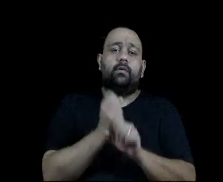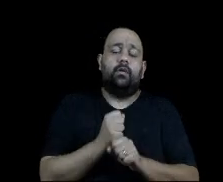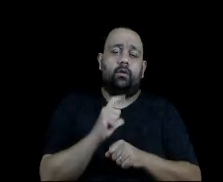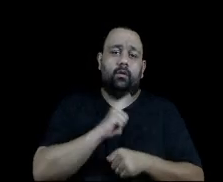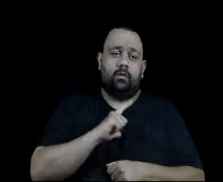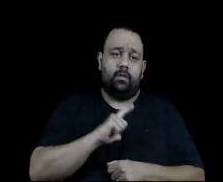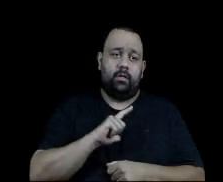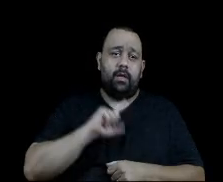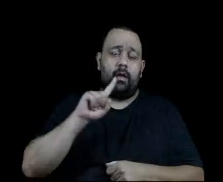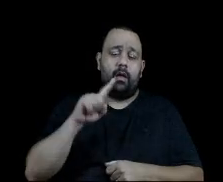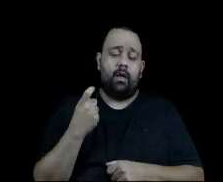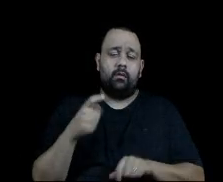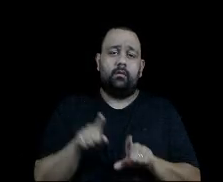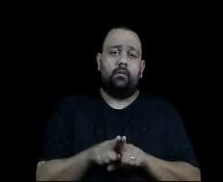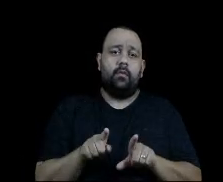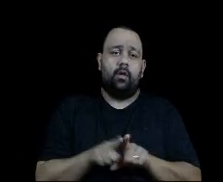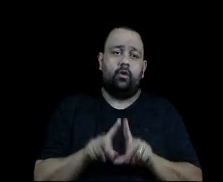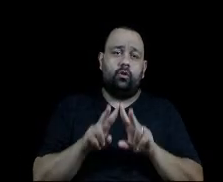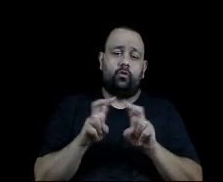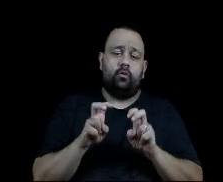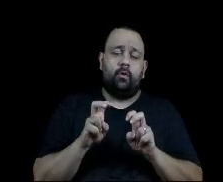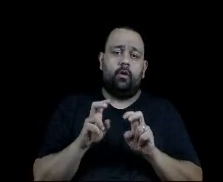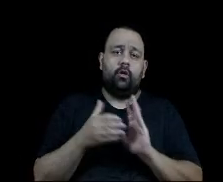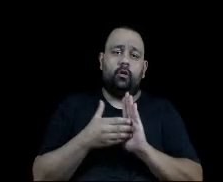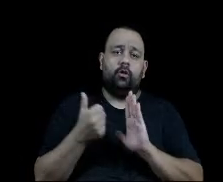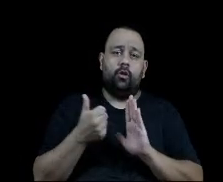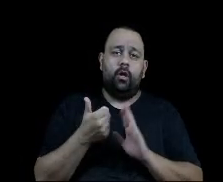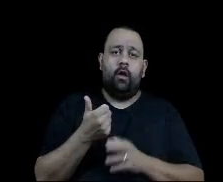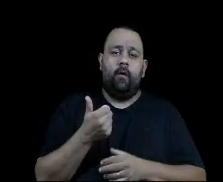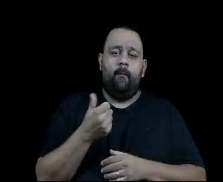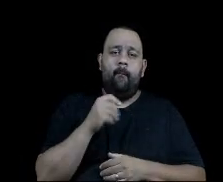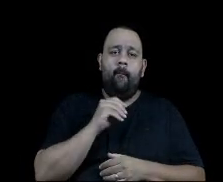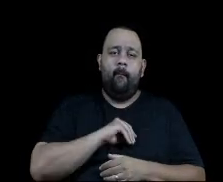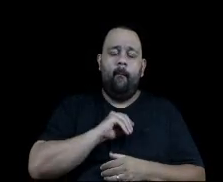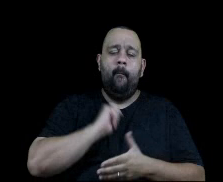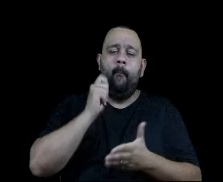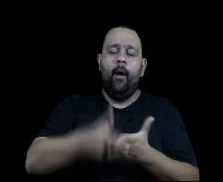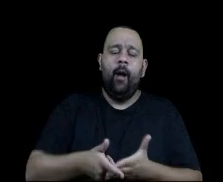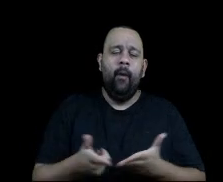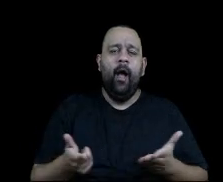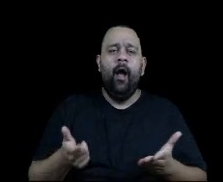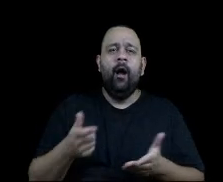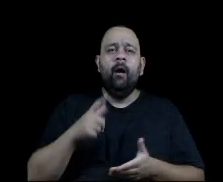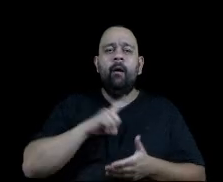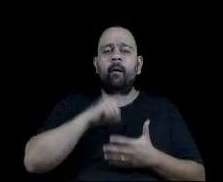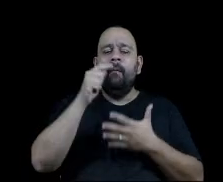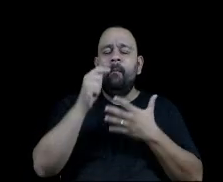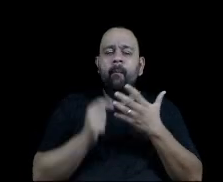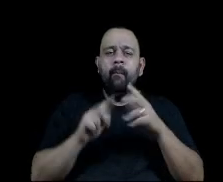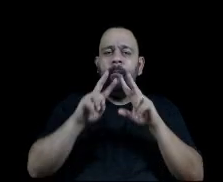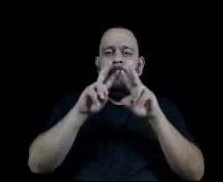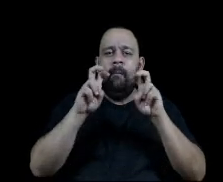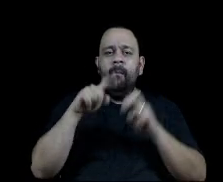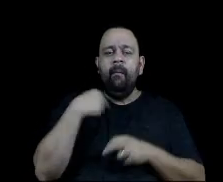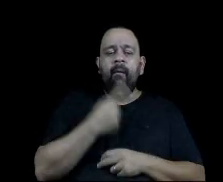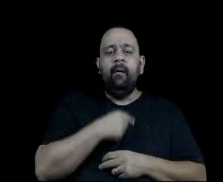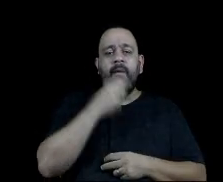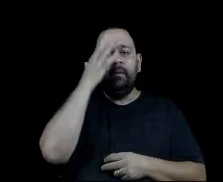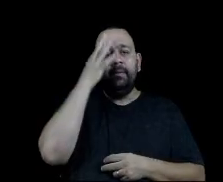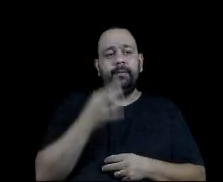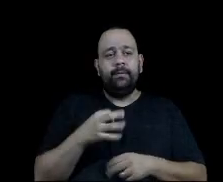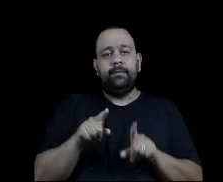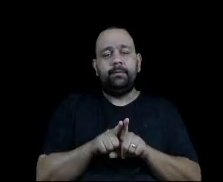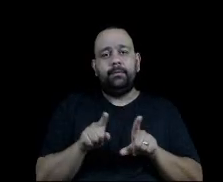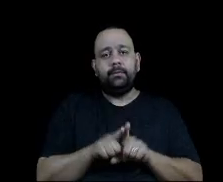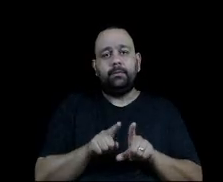haveres financeiros, que são os extras, né, que são as retenções em cima de folhas de pagamento e essas